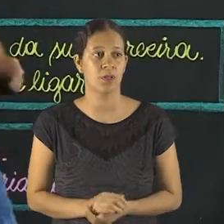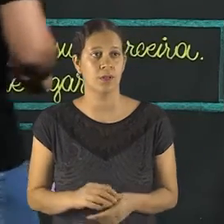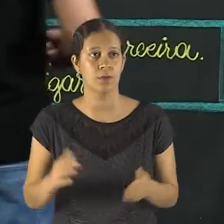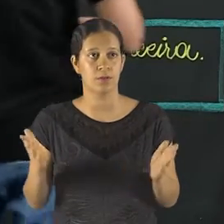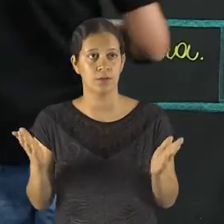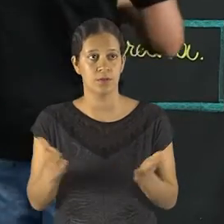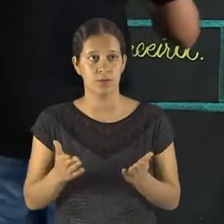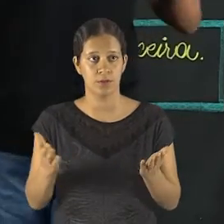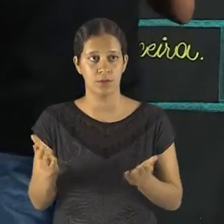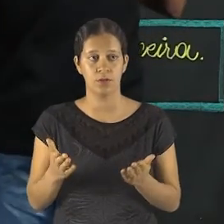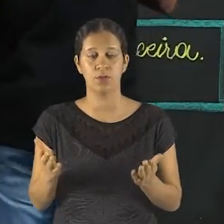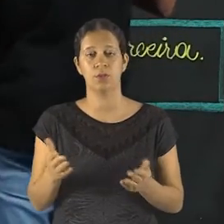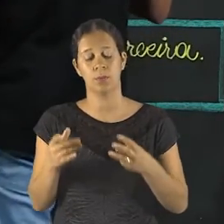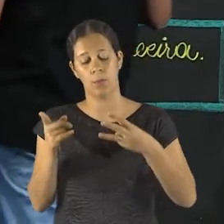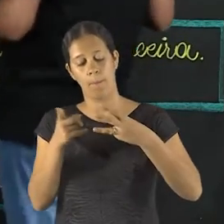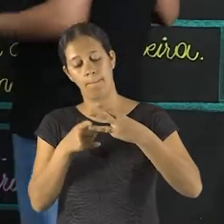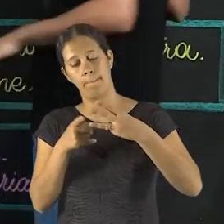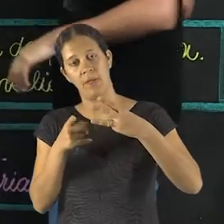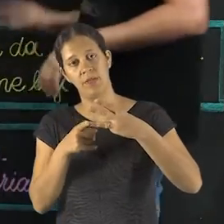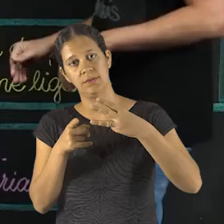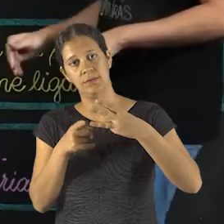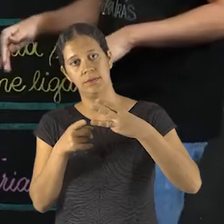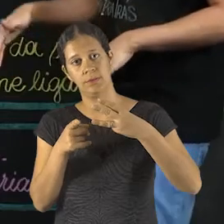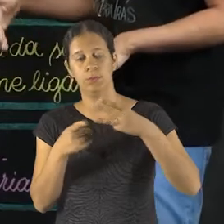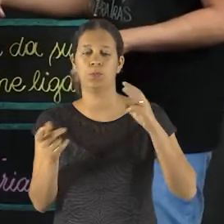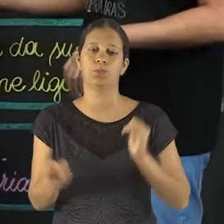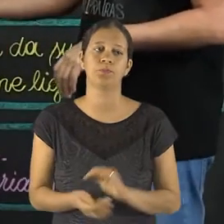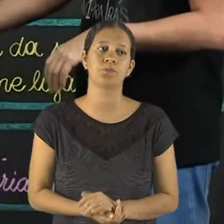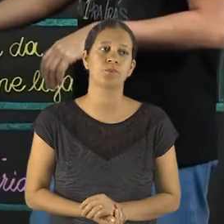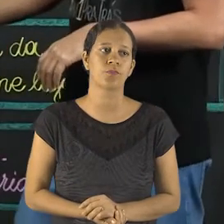agora casos de reduzidas de particípio.